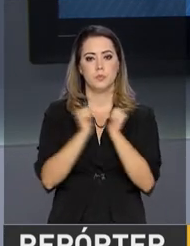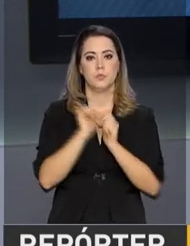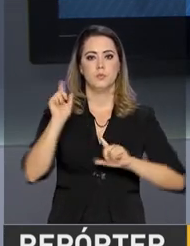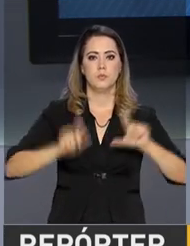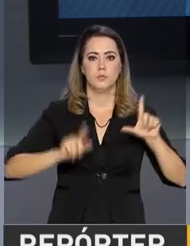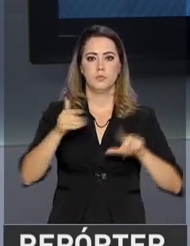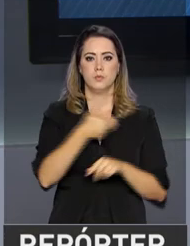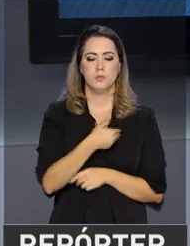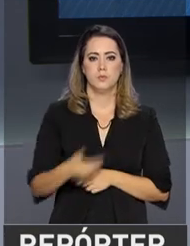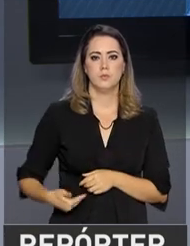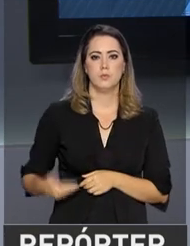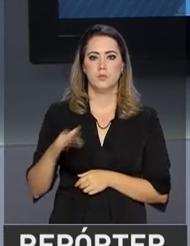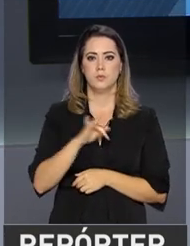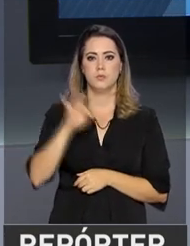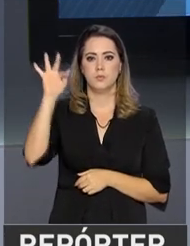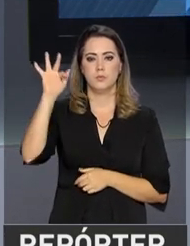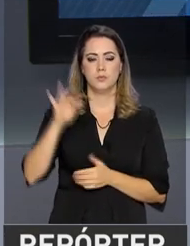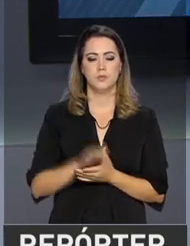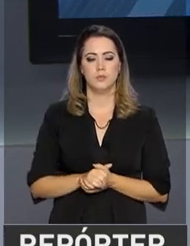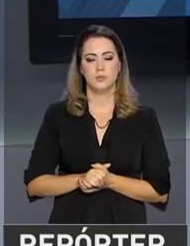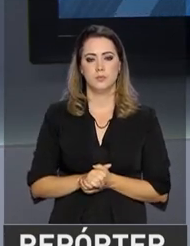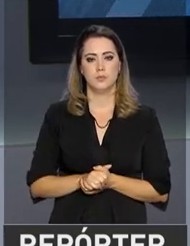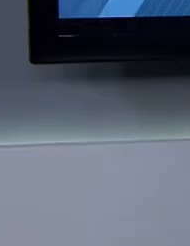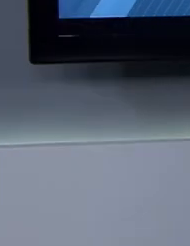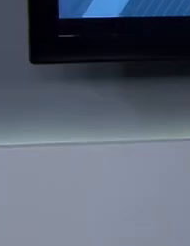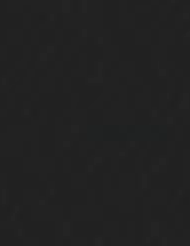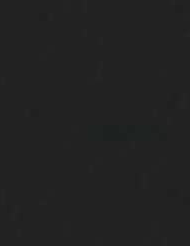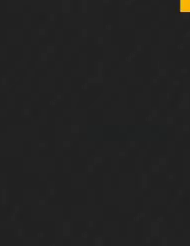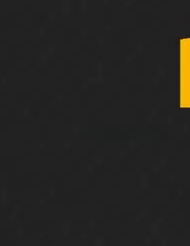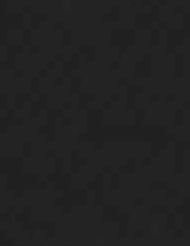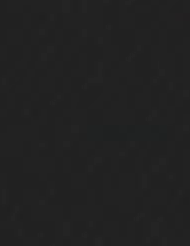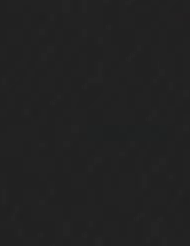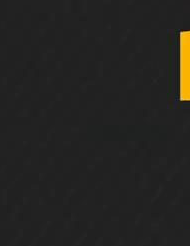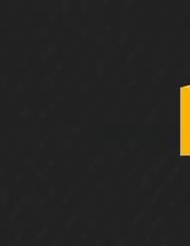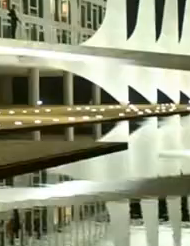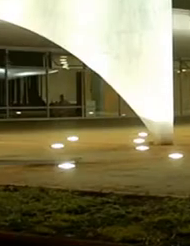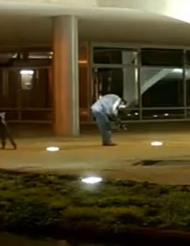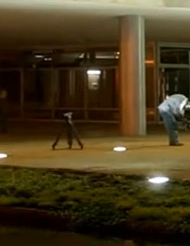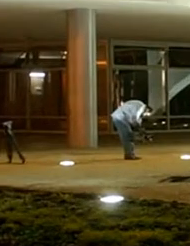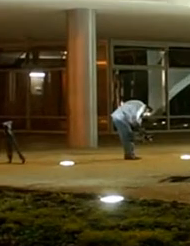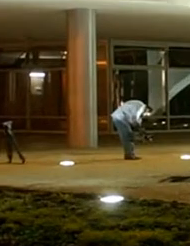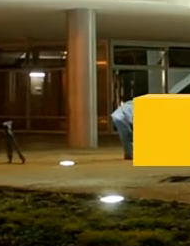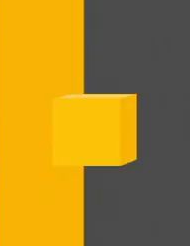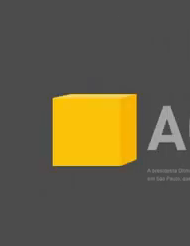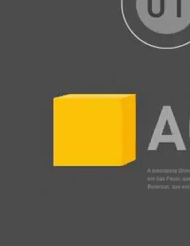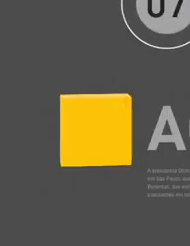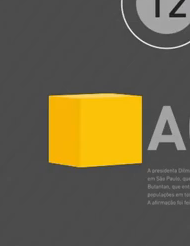Continue com a gente na NBR, a TV do Governo Federal.